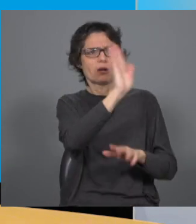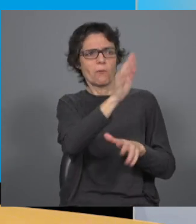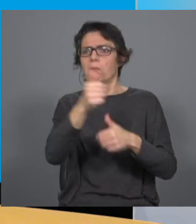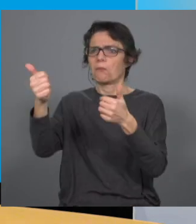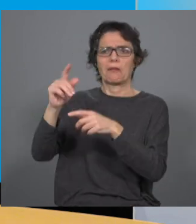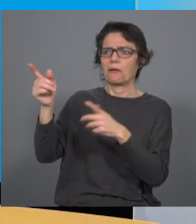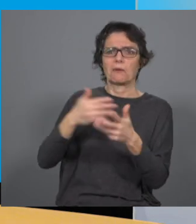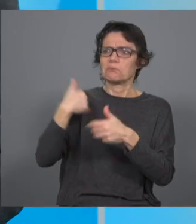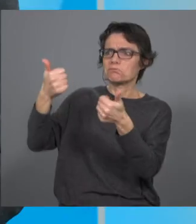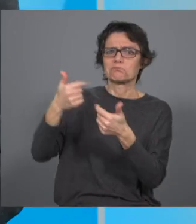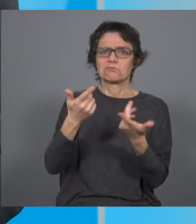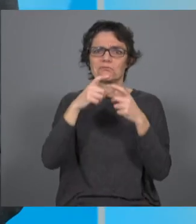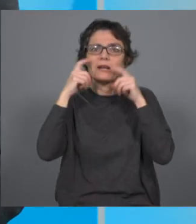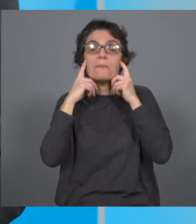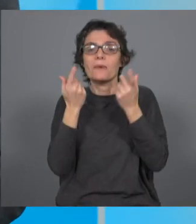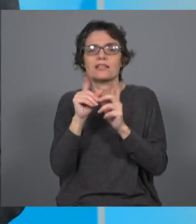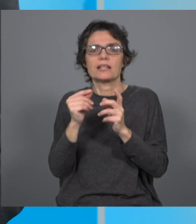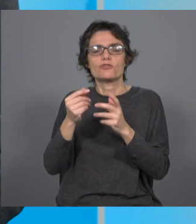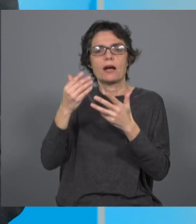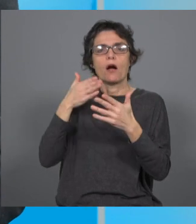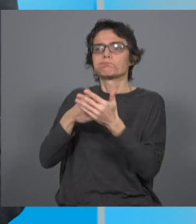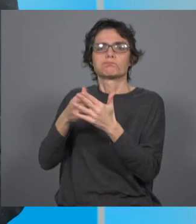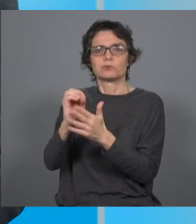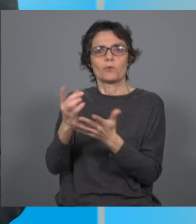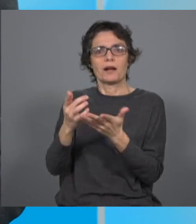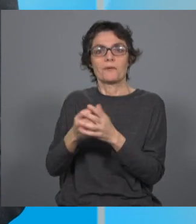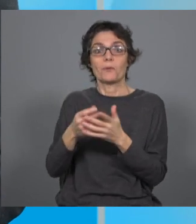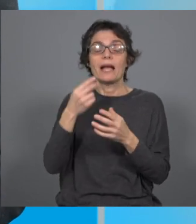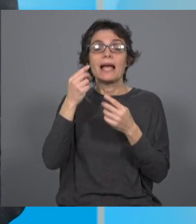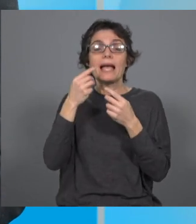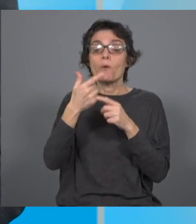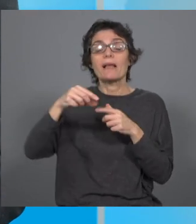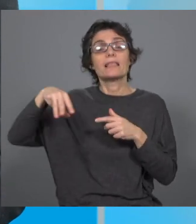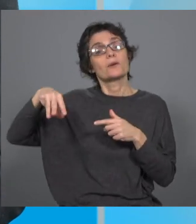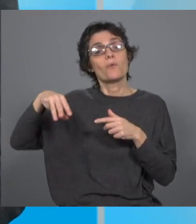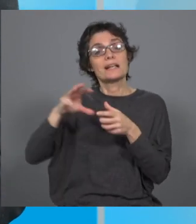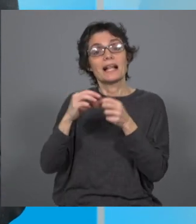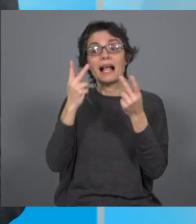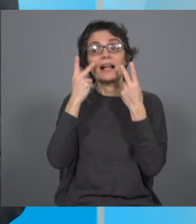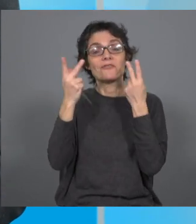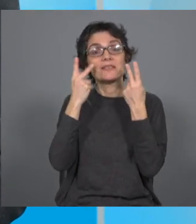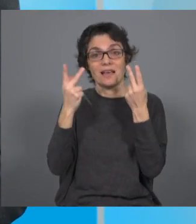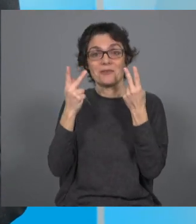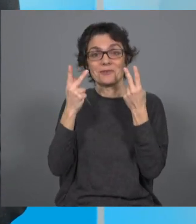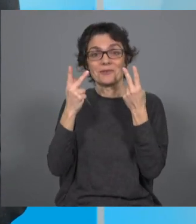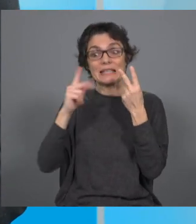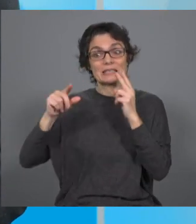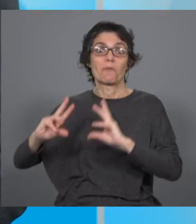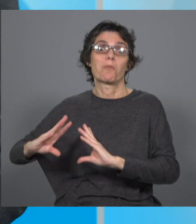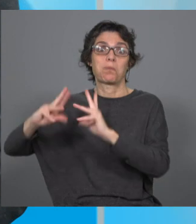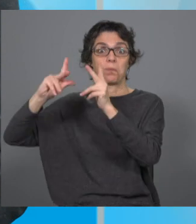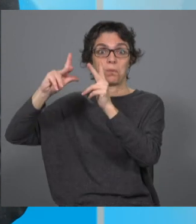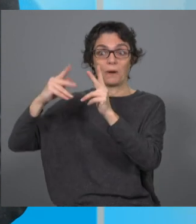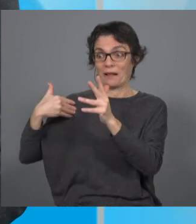rua. Aprendemos a ler o olhar, não é? É a linguagem do olhar. Eu acho que isso é um aspecto muito interessante, Henrique.